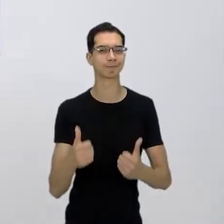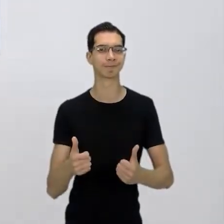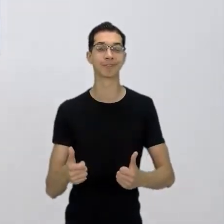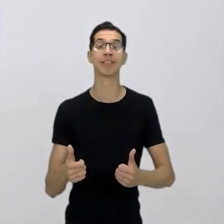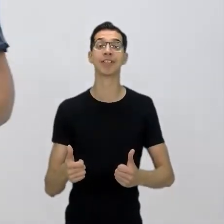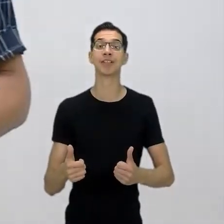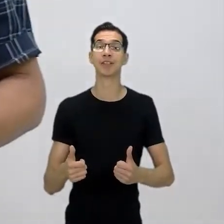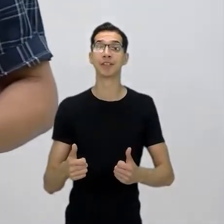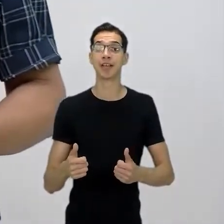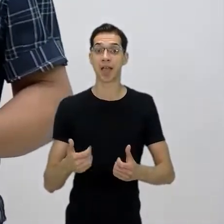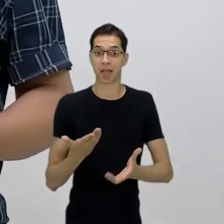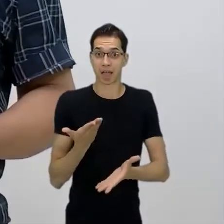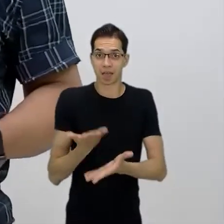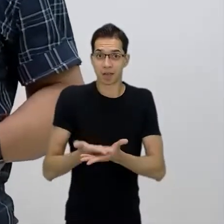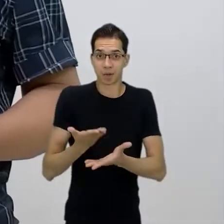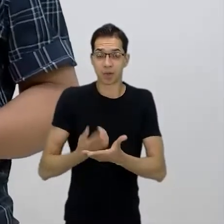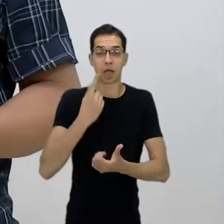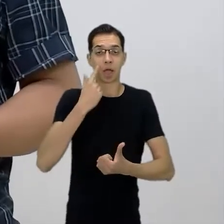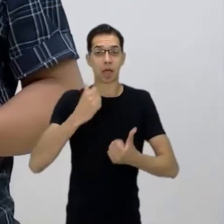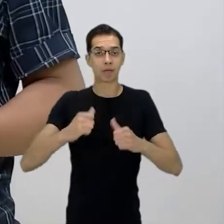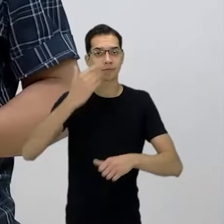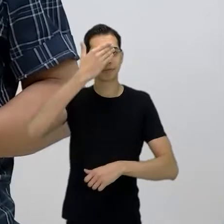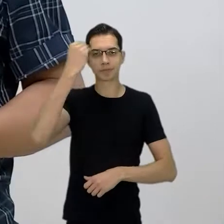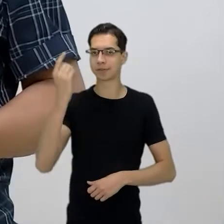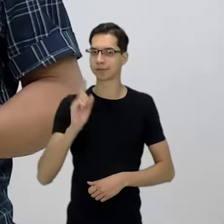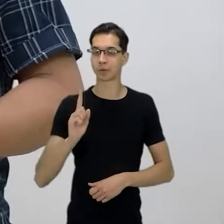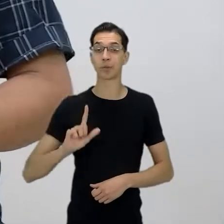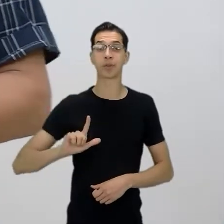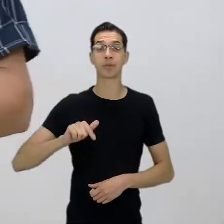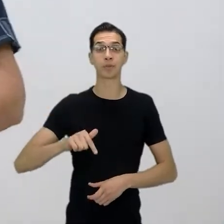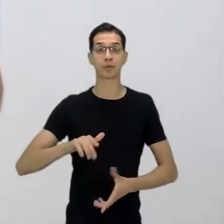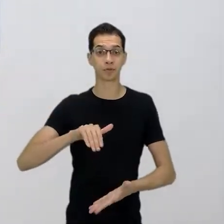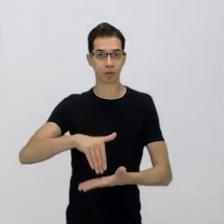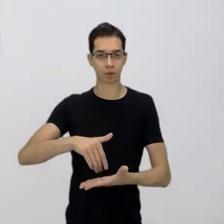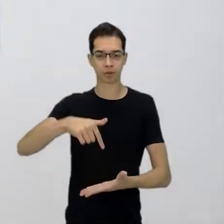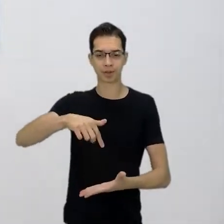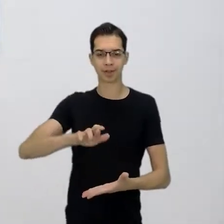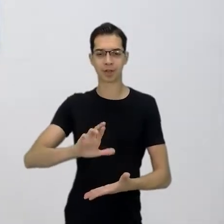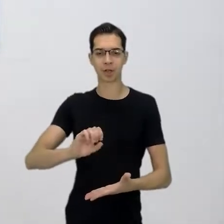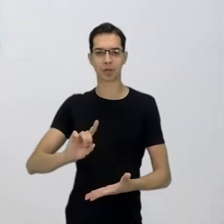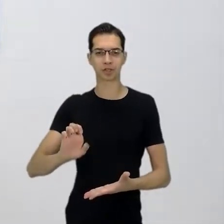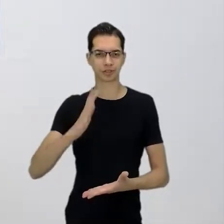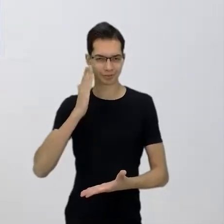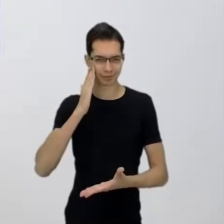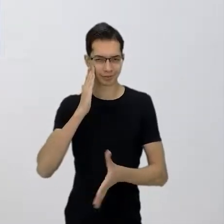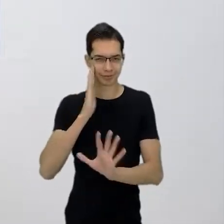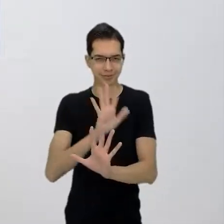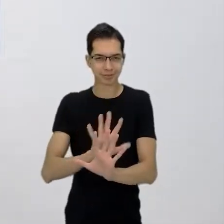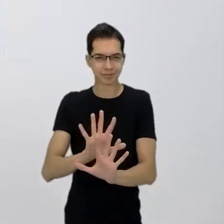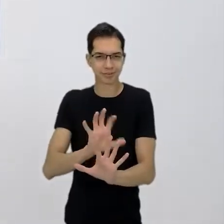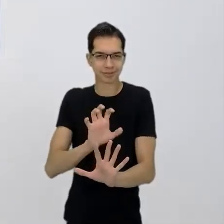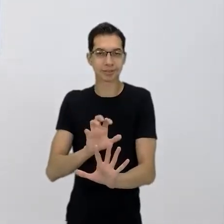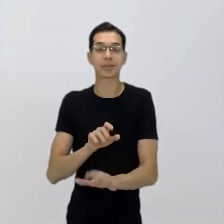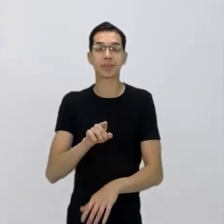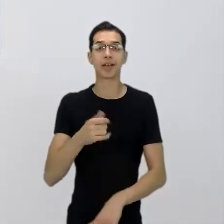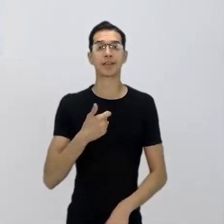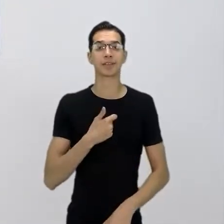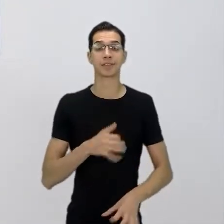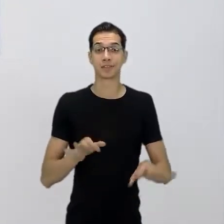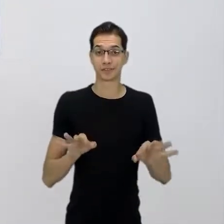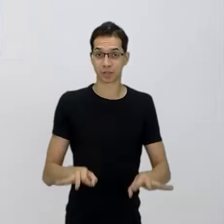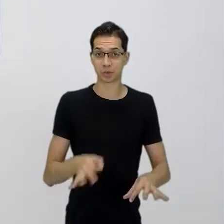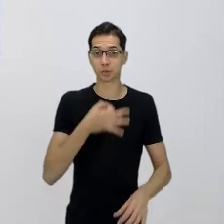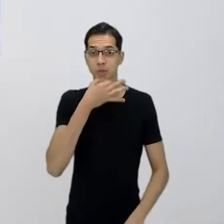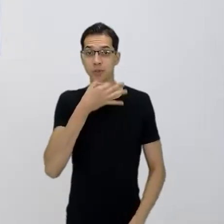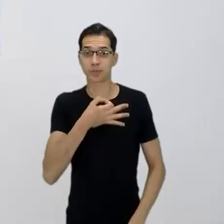aula. Vai aparecer aqui para você o QR Code para você fazer essa avaliação, dizer a gente está no caminho certo ou não. A gente está numa